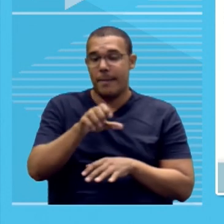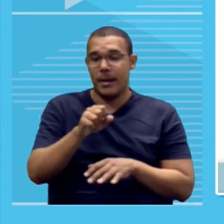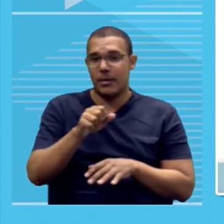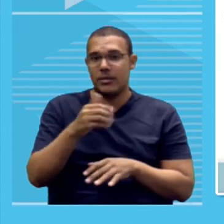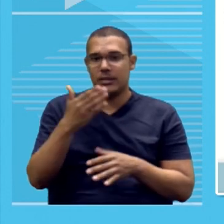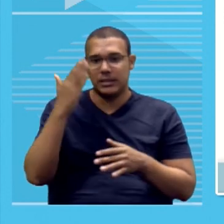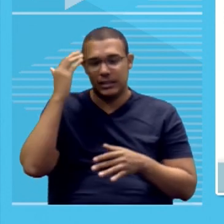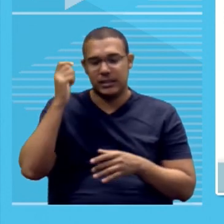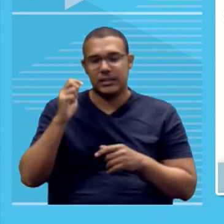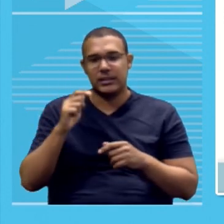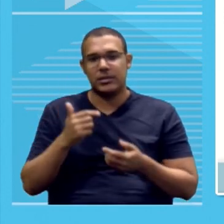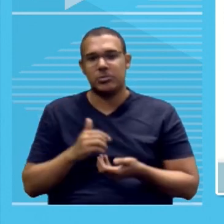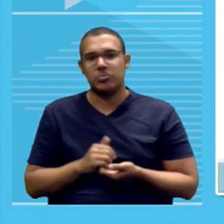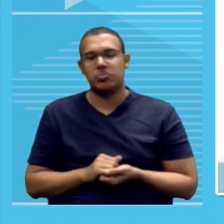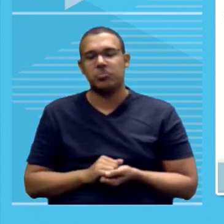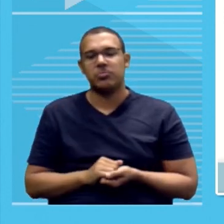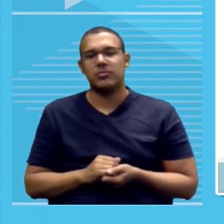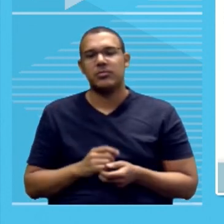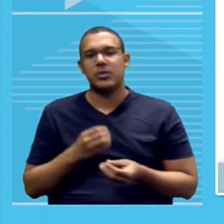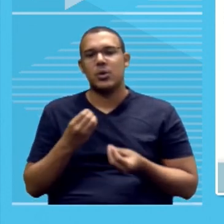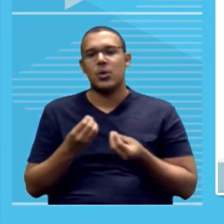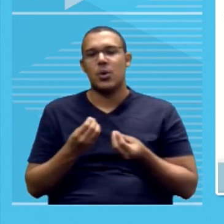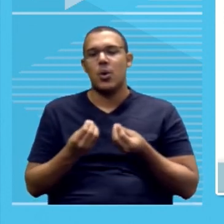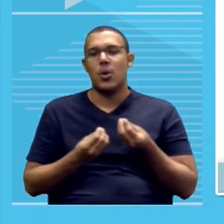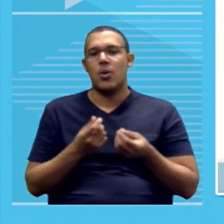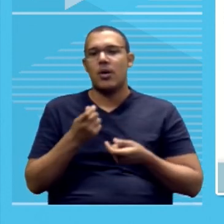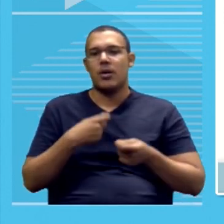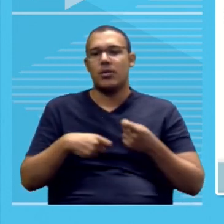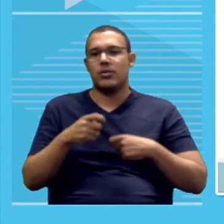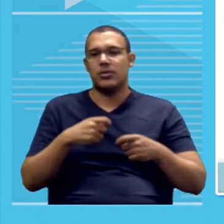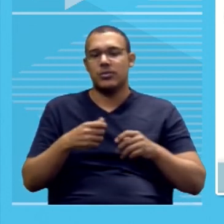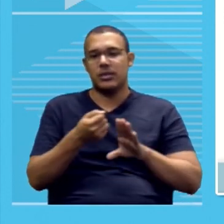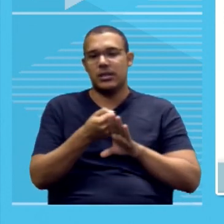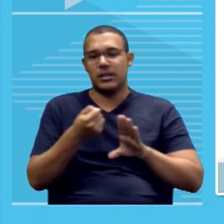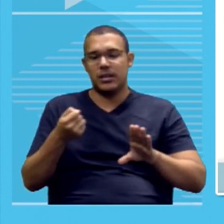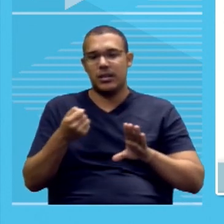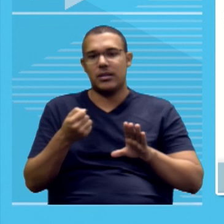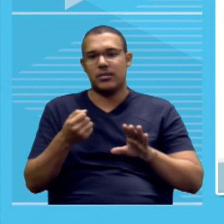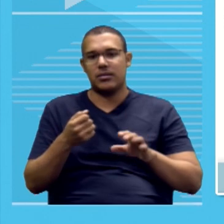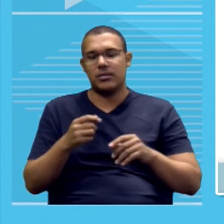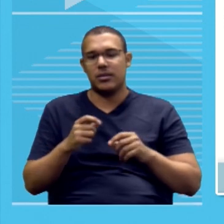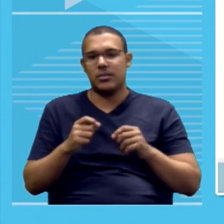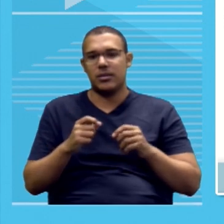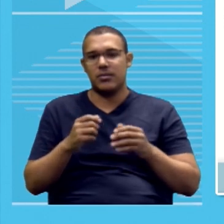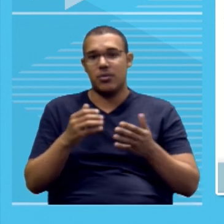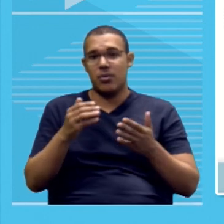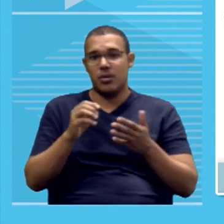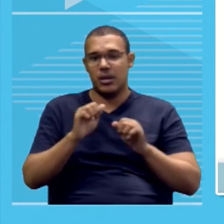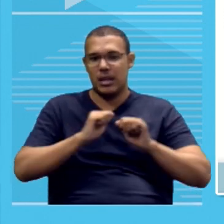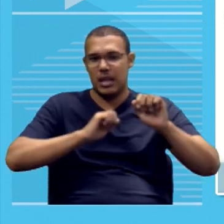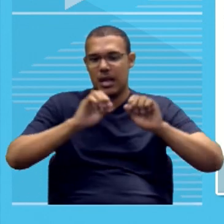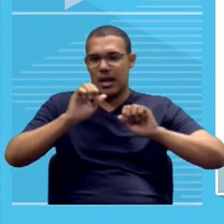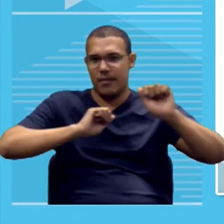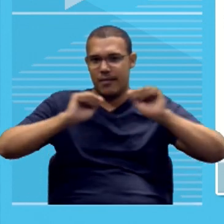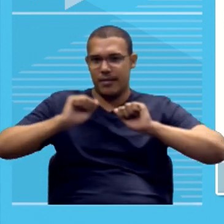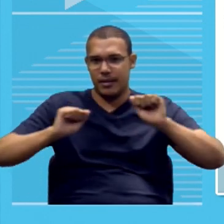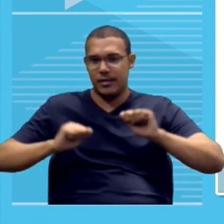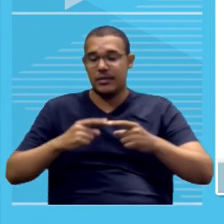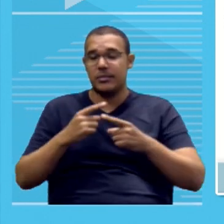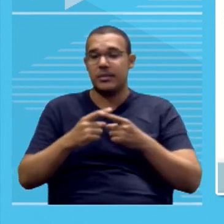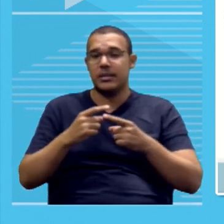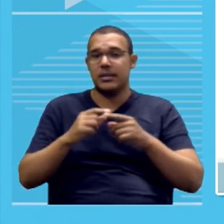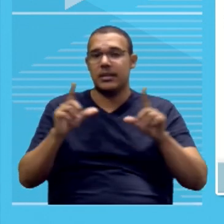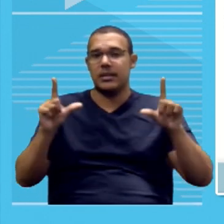ok? Outra forma de você economizar energia em relação à geladeira é quando você for lavar ela. Você vai desligar,